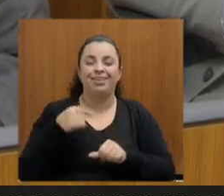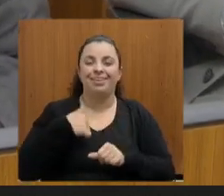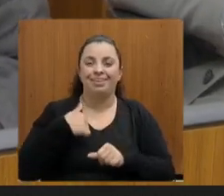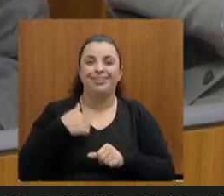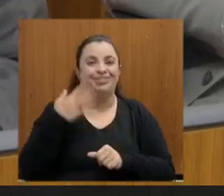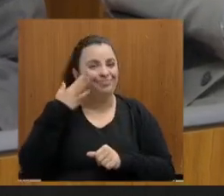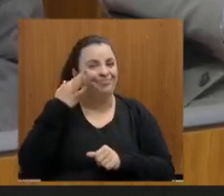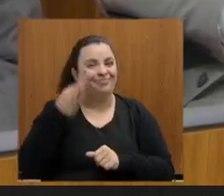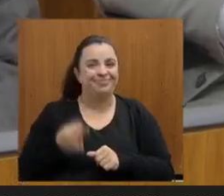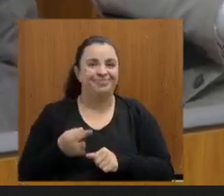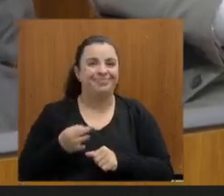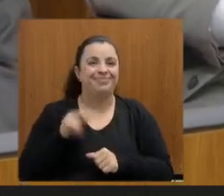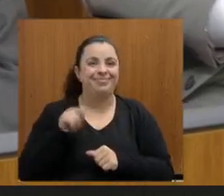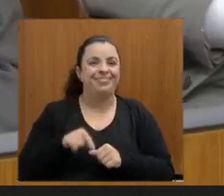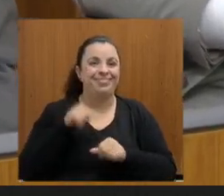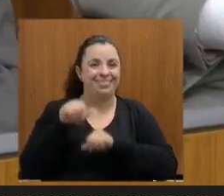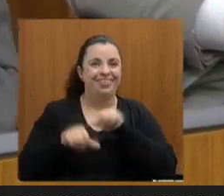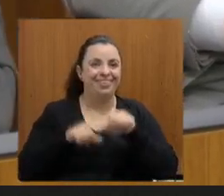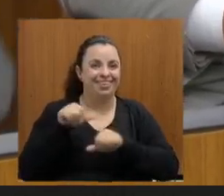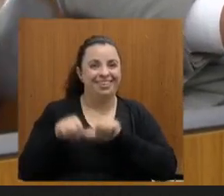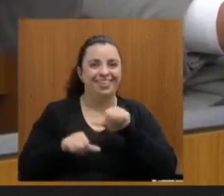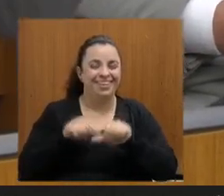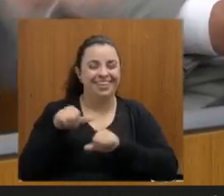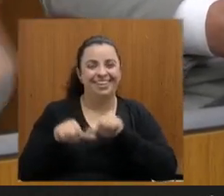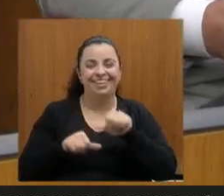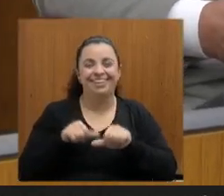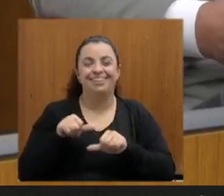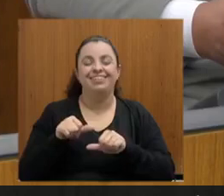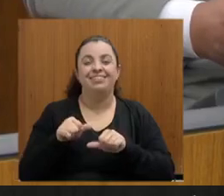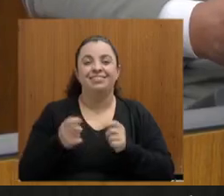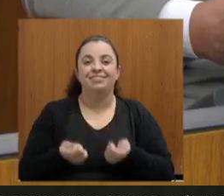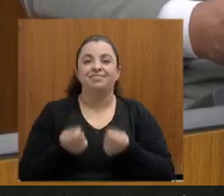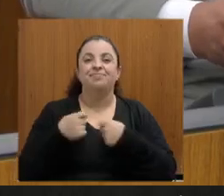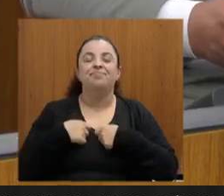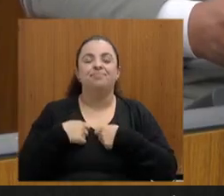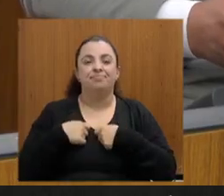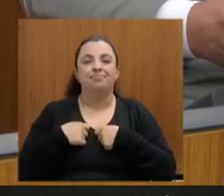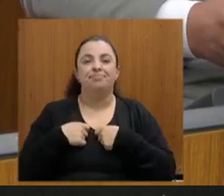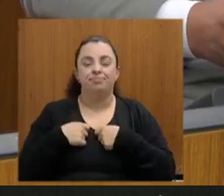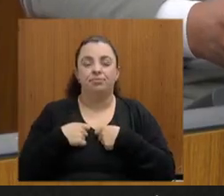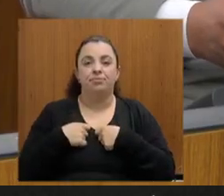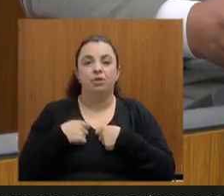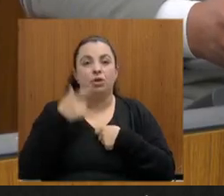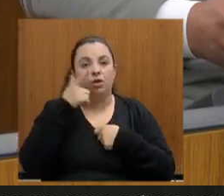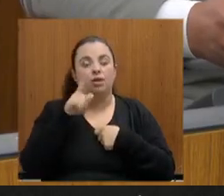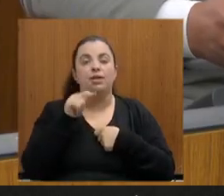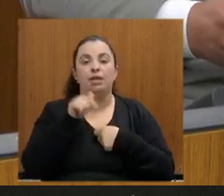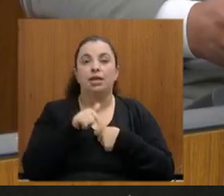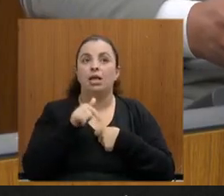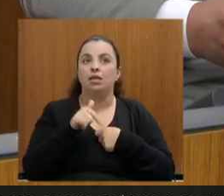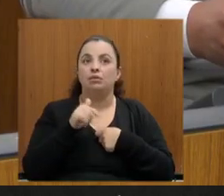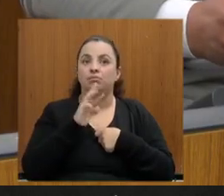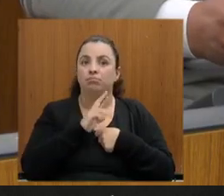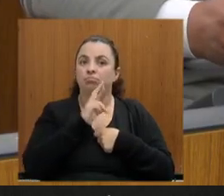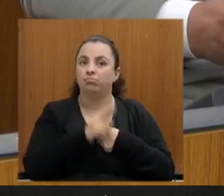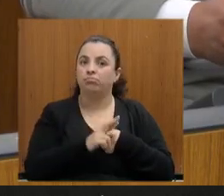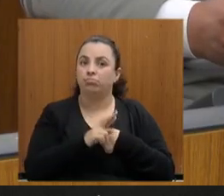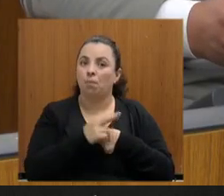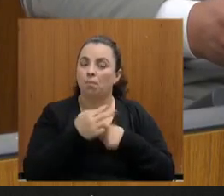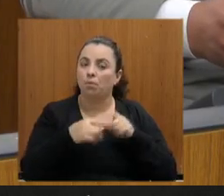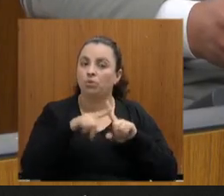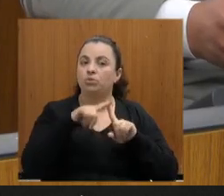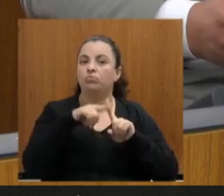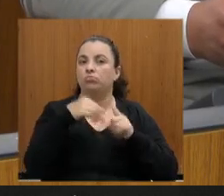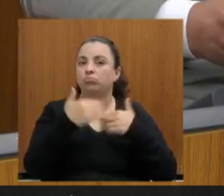convicção de que essas mudanças nos tem permitido alcançar esses resultados que a gente está